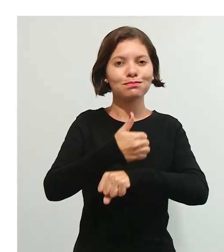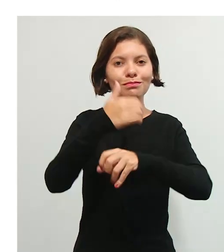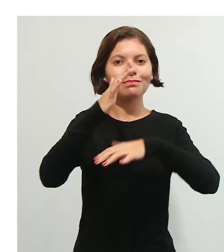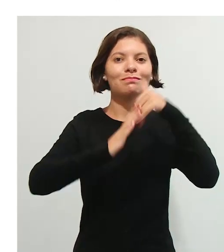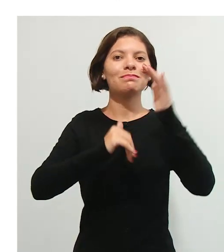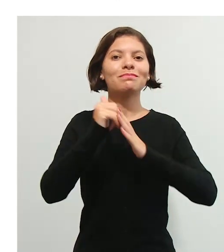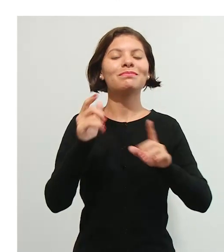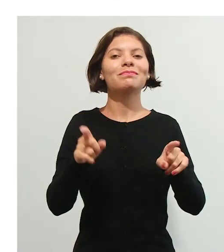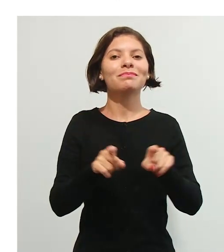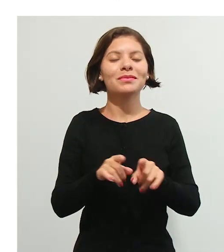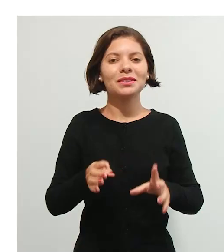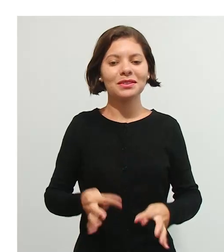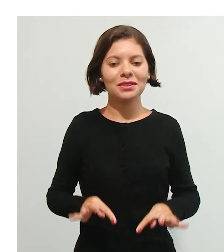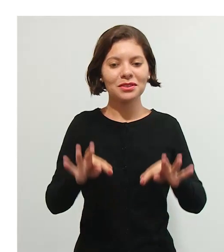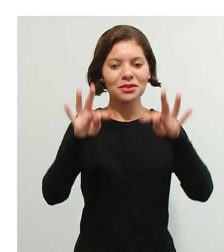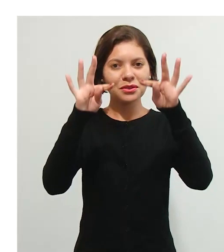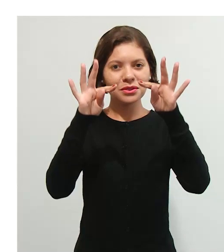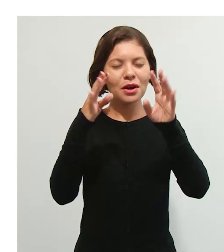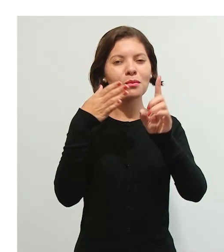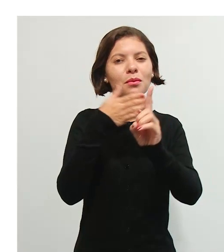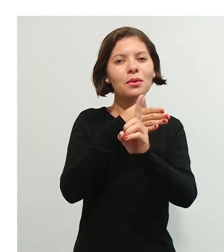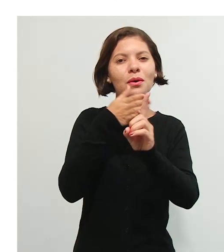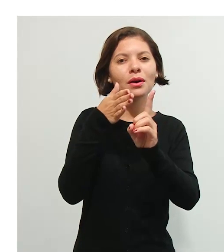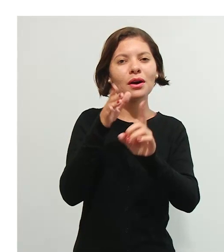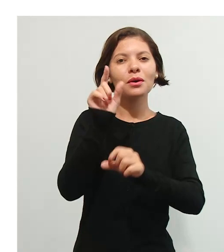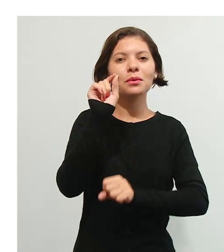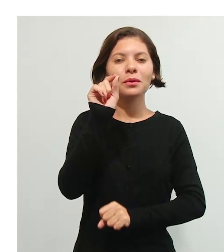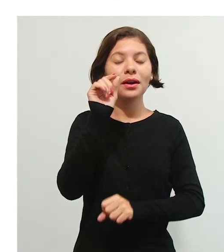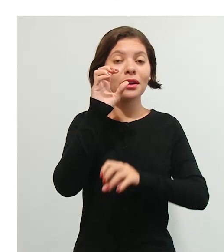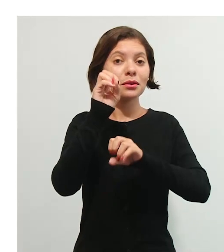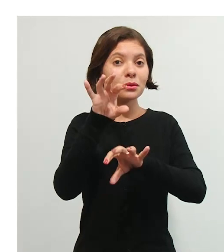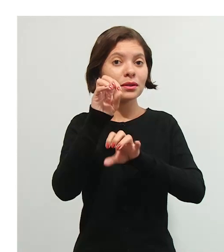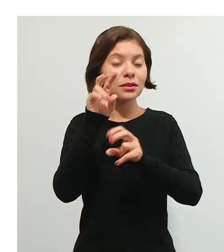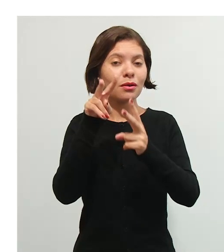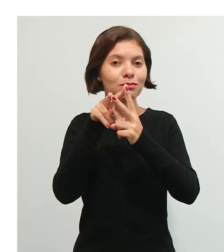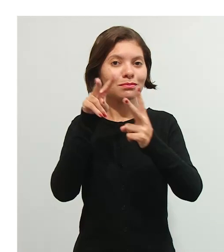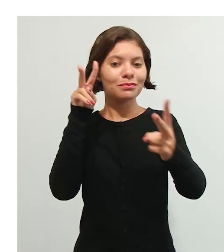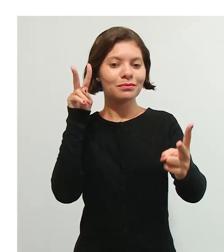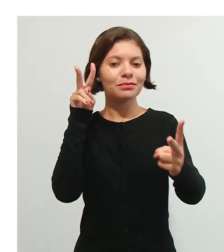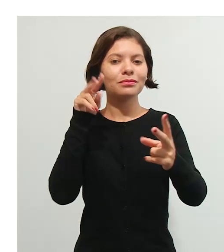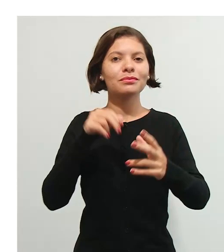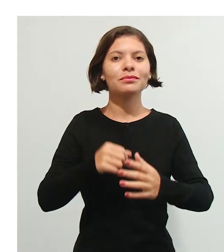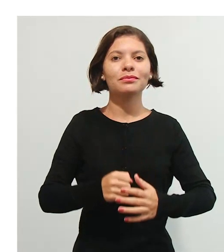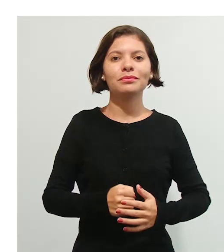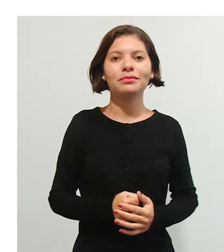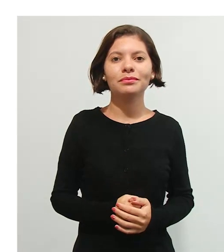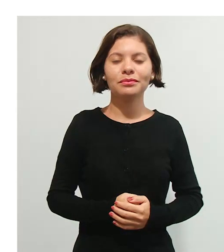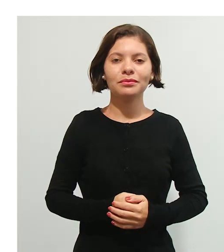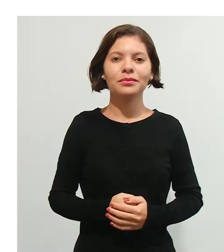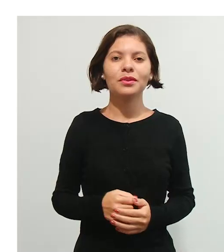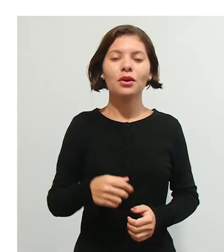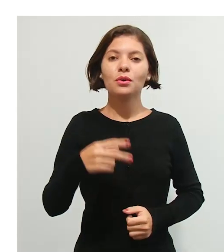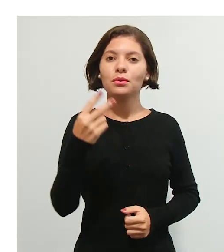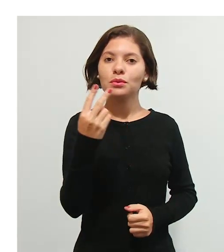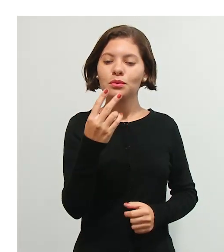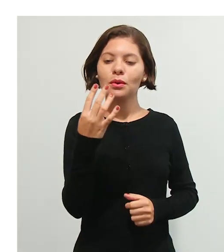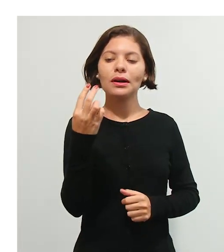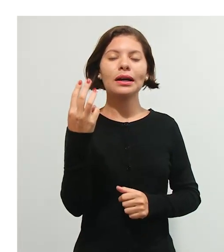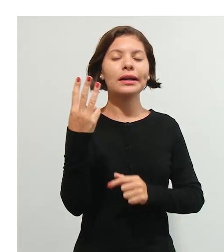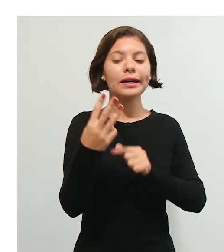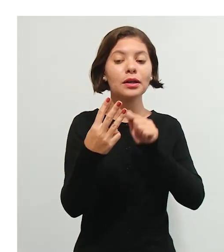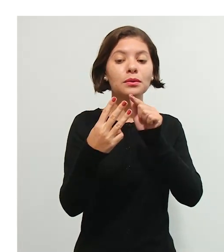profissional e tecnológica na modalidade educação à distância o nosso segundo